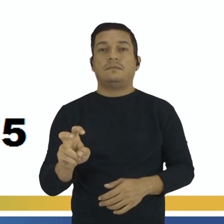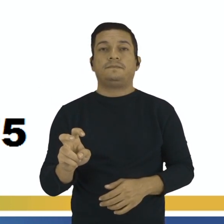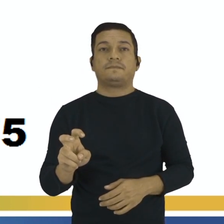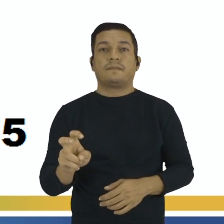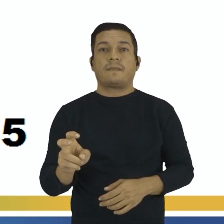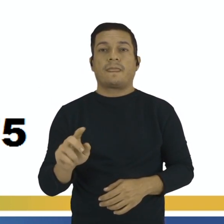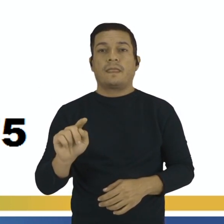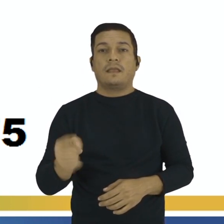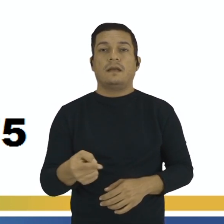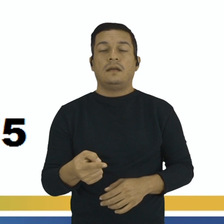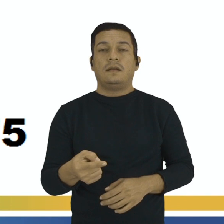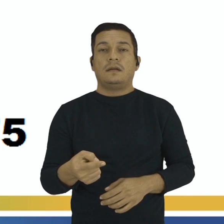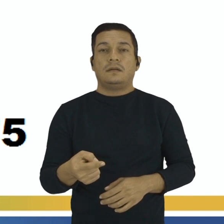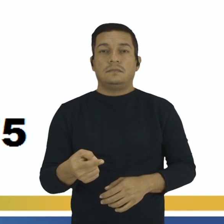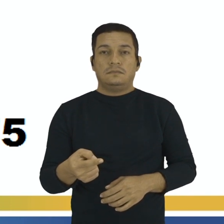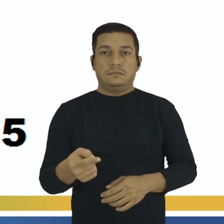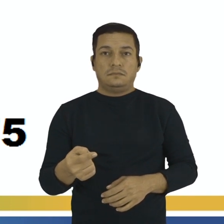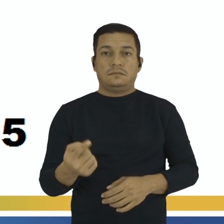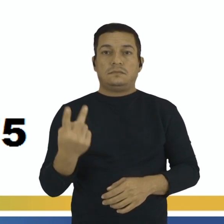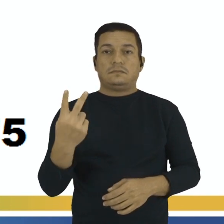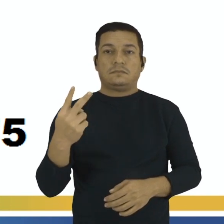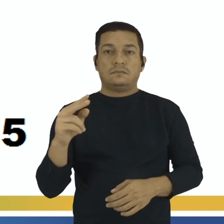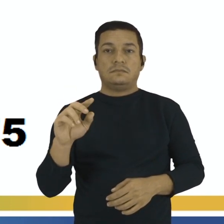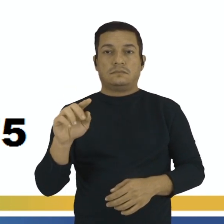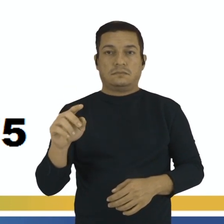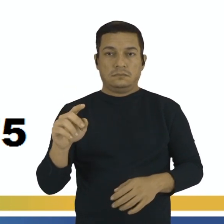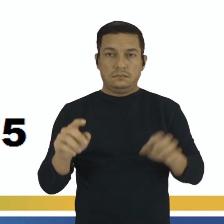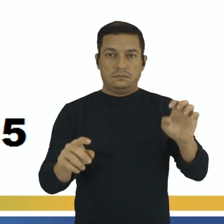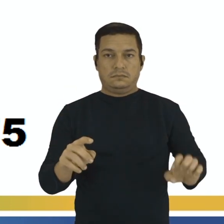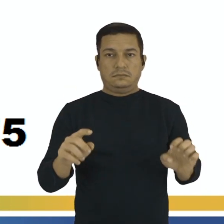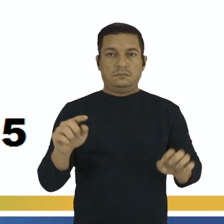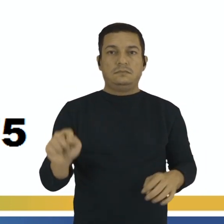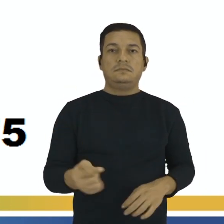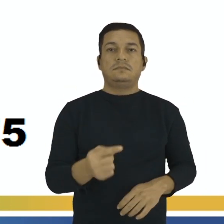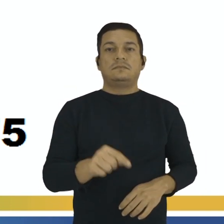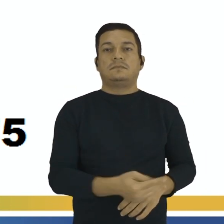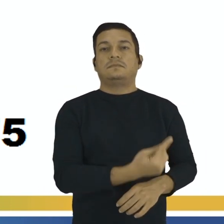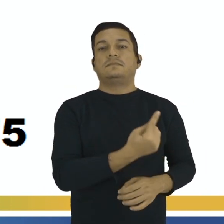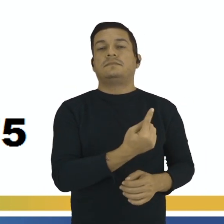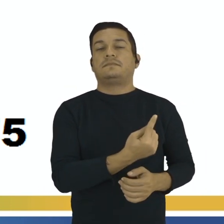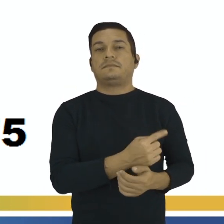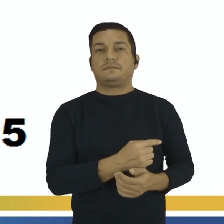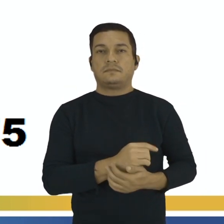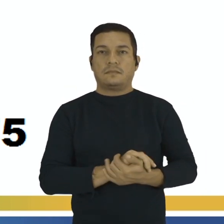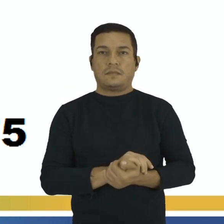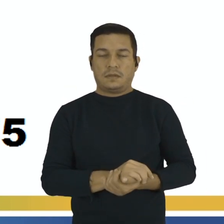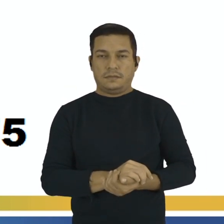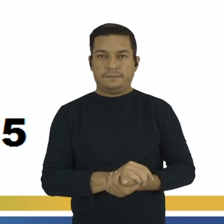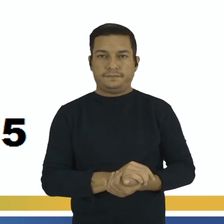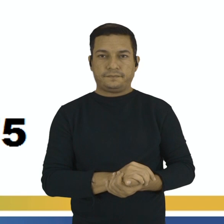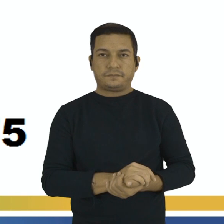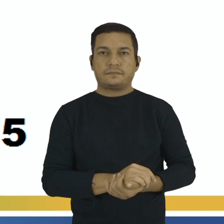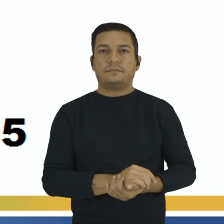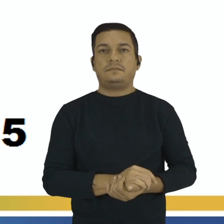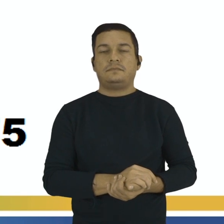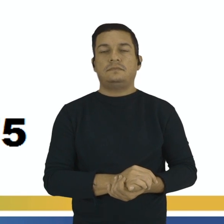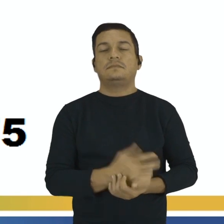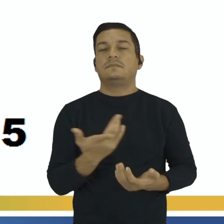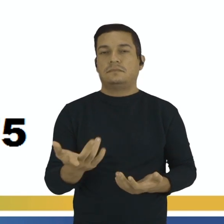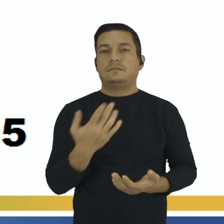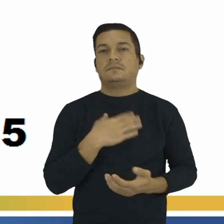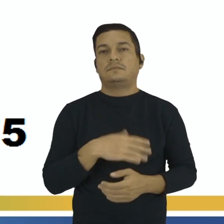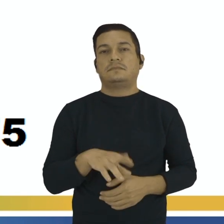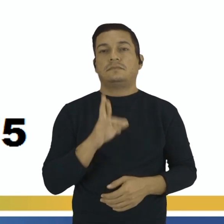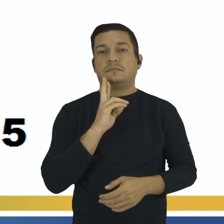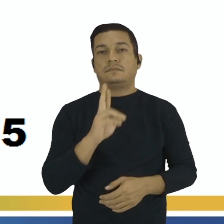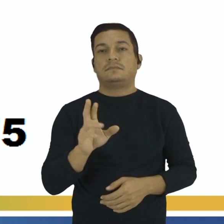E a minha vírgula vai andar 2 casinhas e vai se posicionar exatamente depois do zero. Então, isso traz